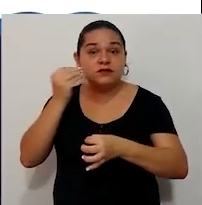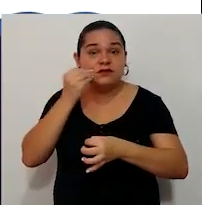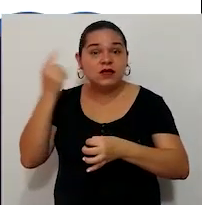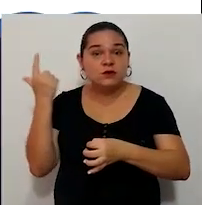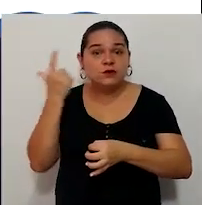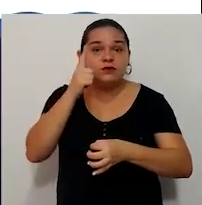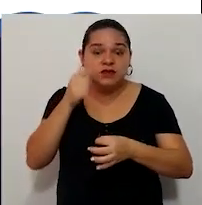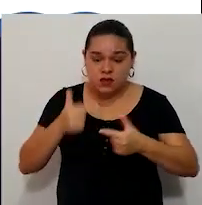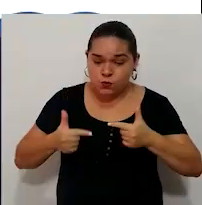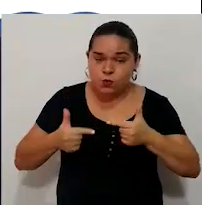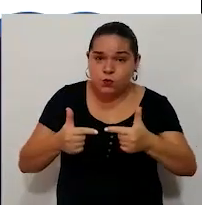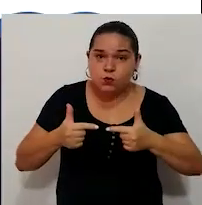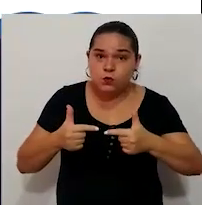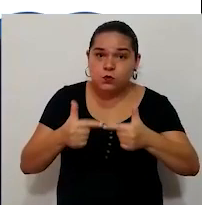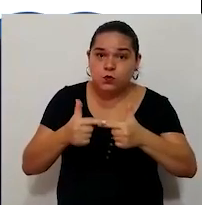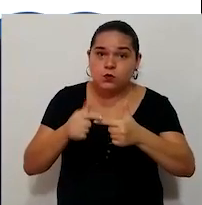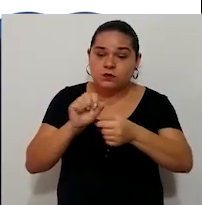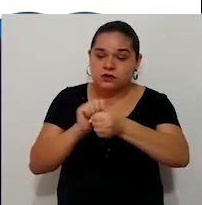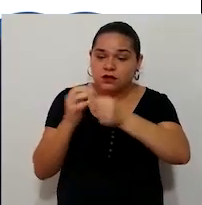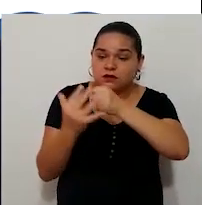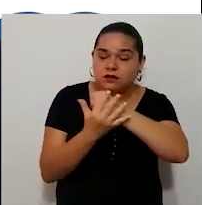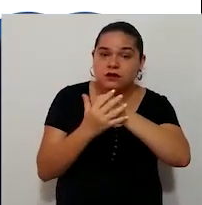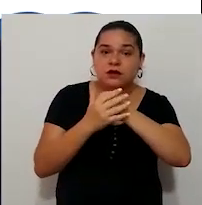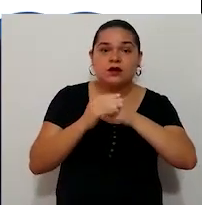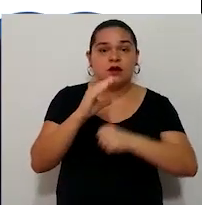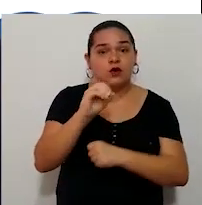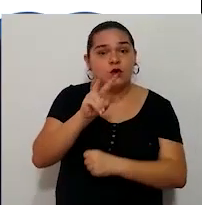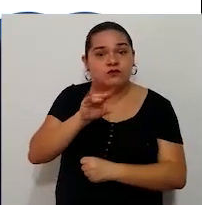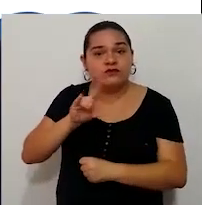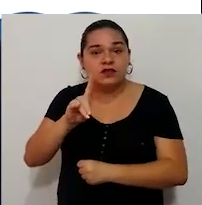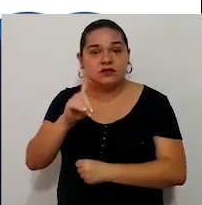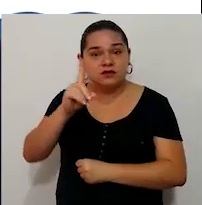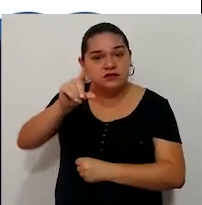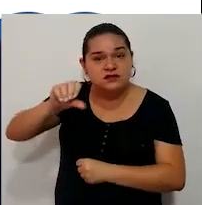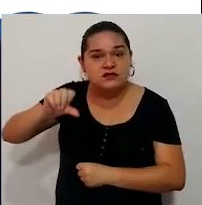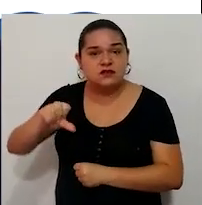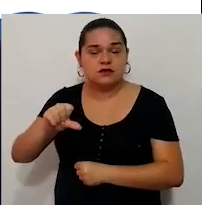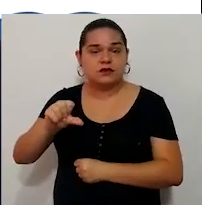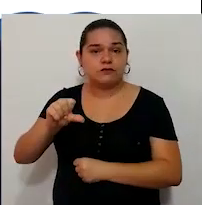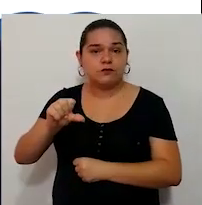o combate do Covid-19